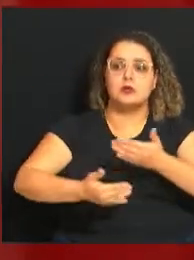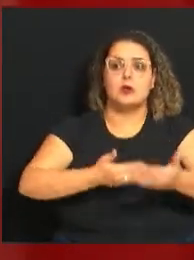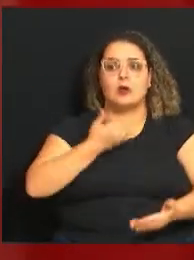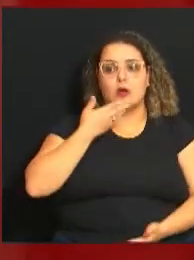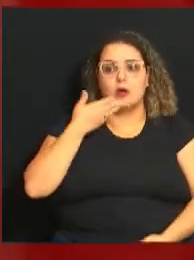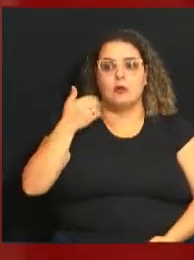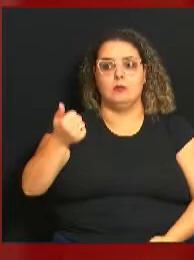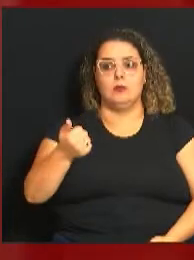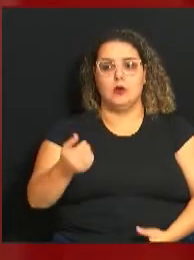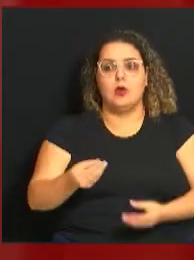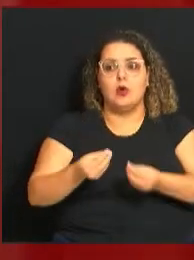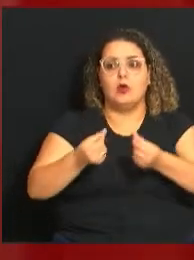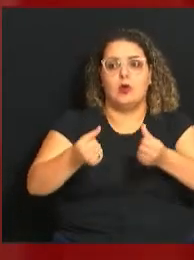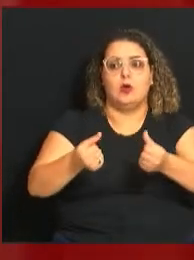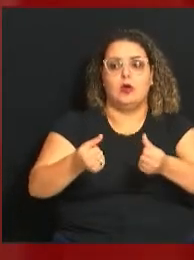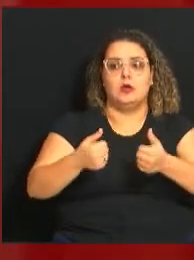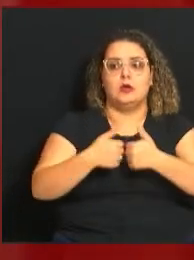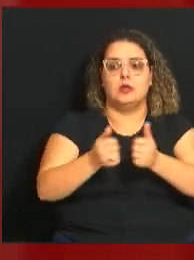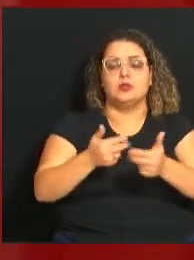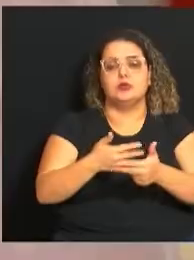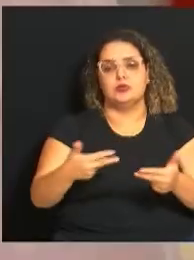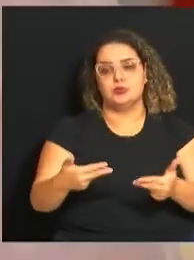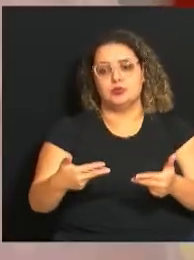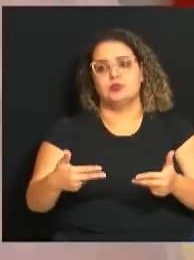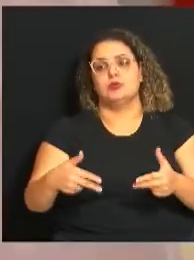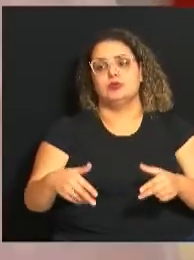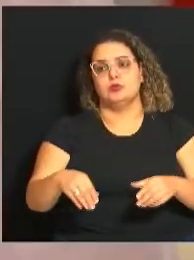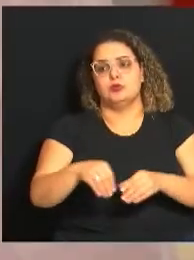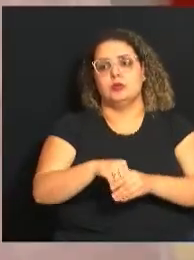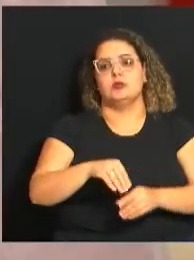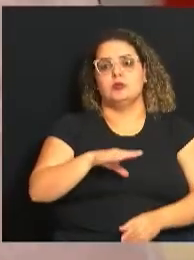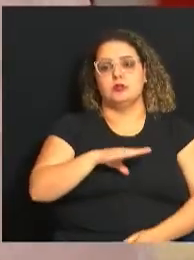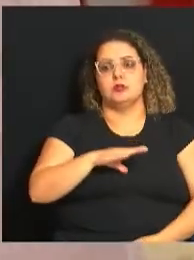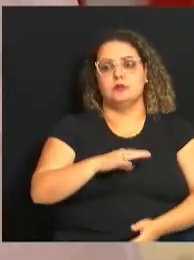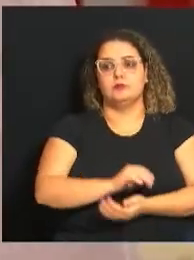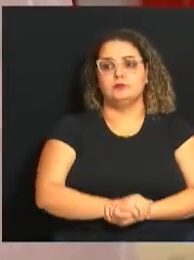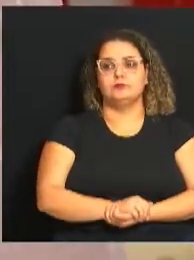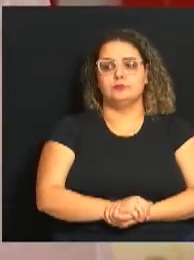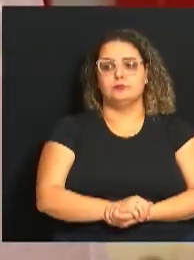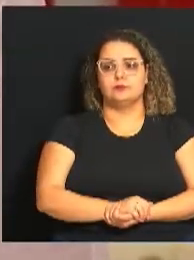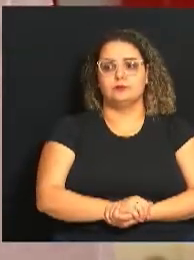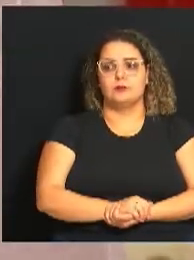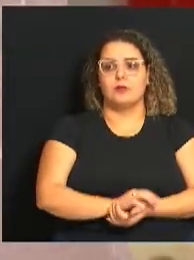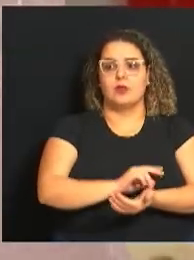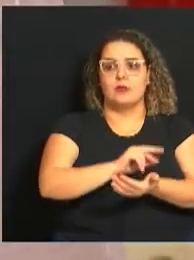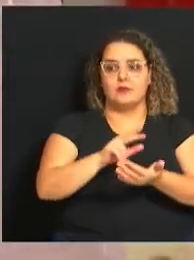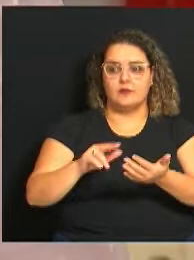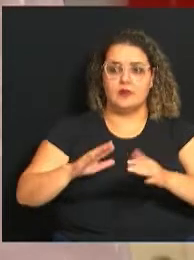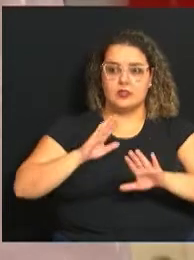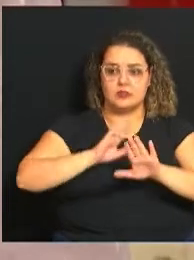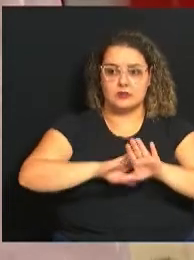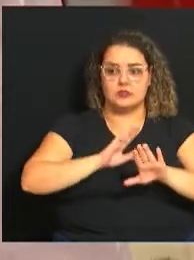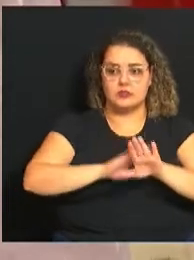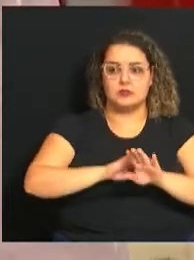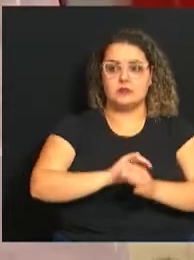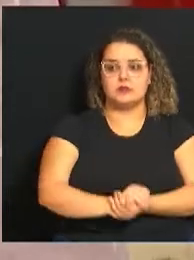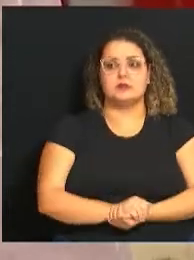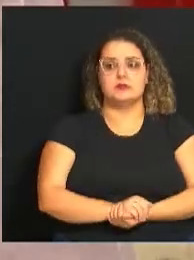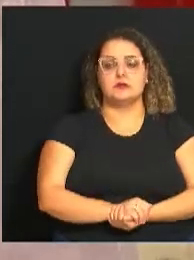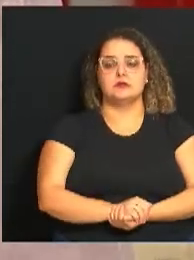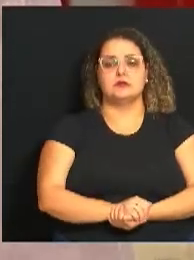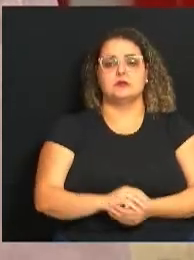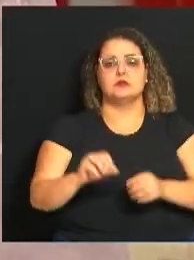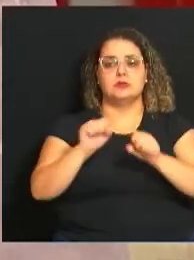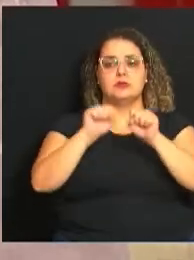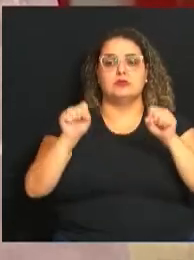a qualidade do transporte público na nossa cidade. A gente já está fazendo diversas ações já com esse sistema